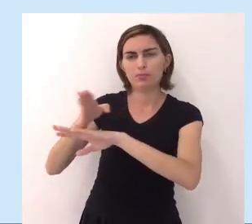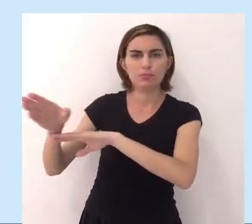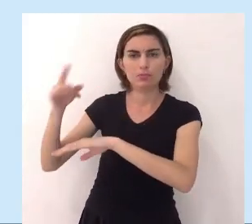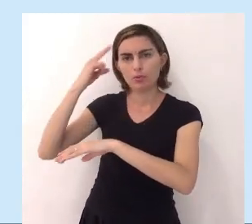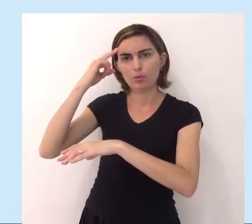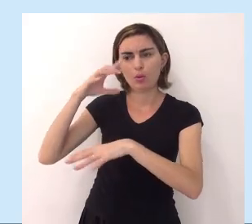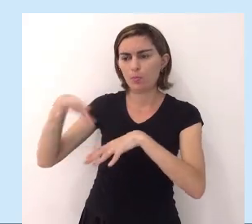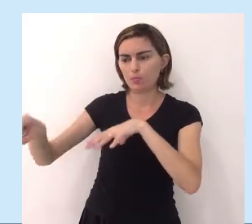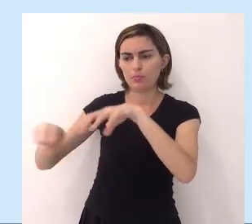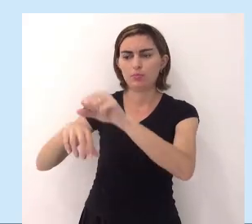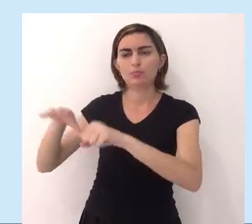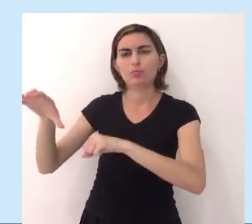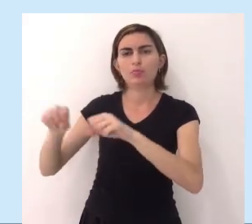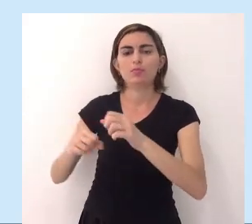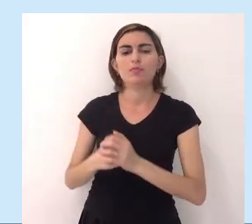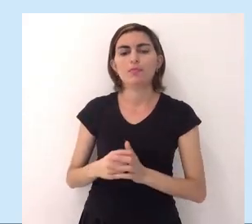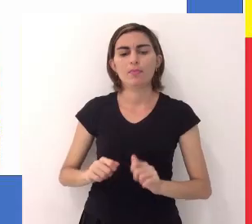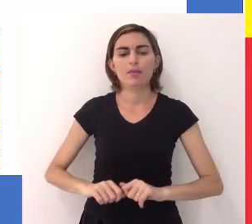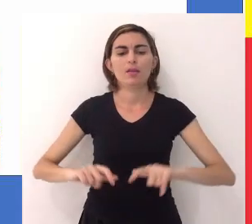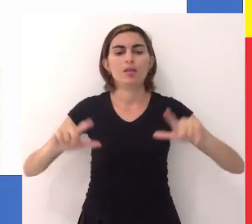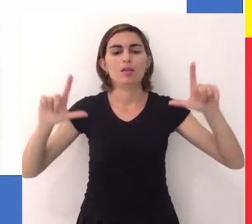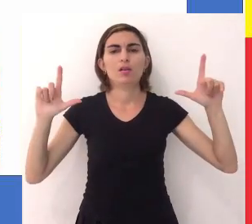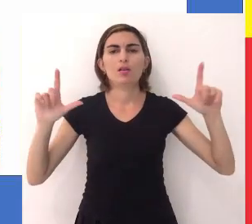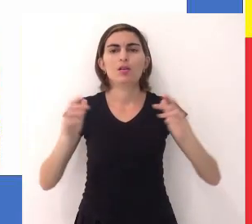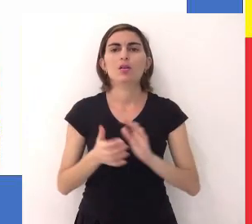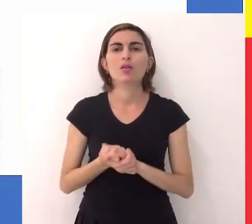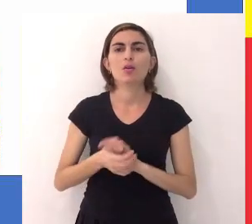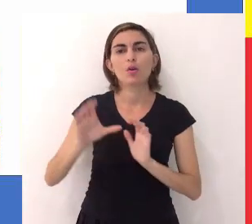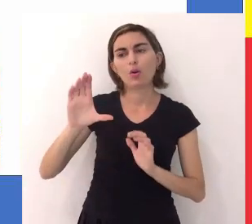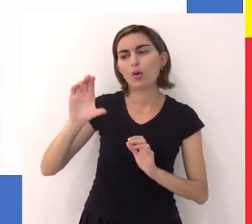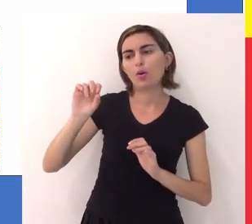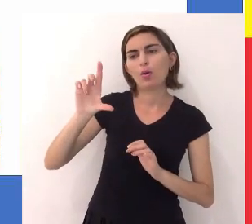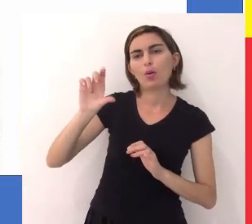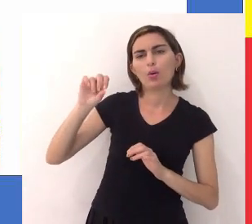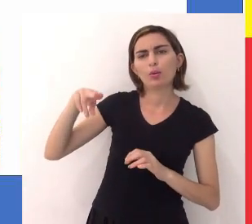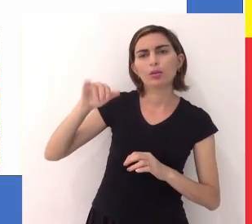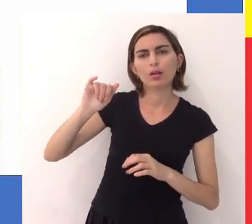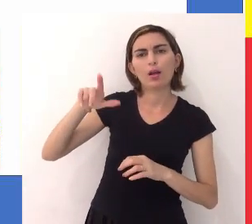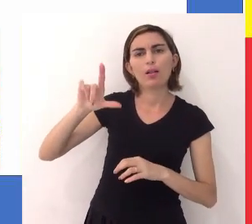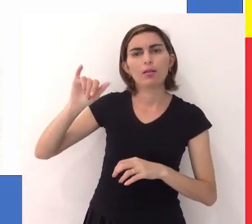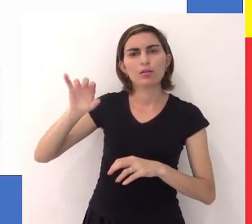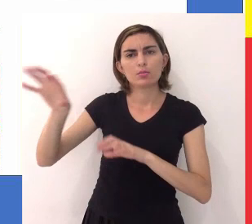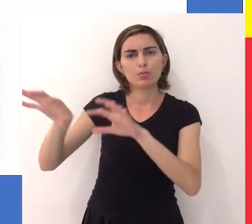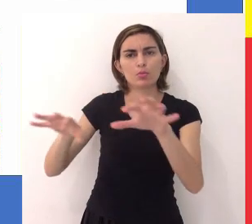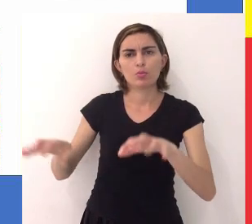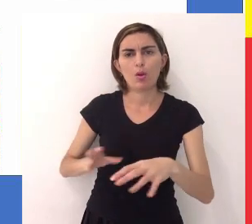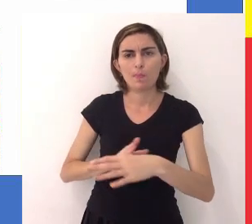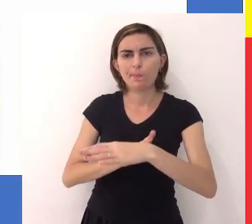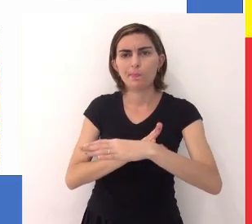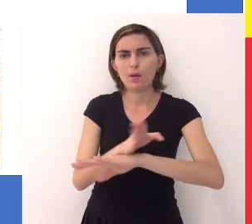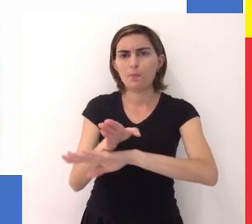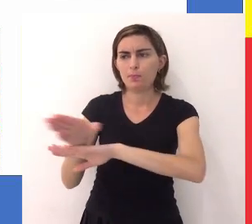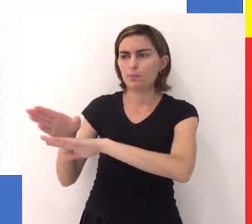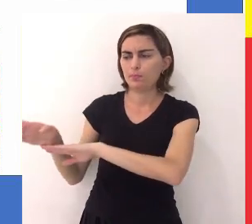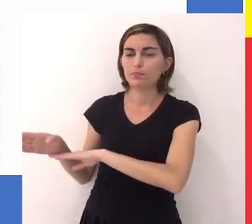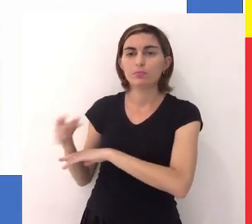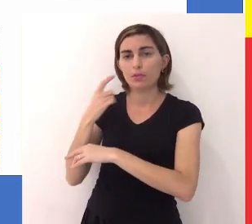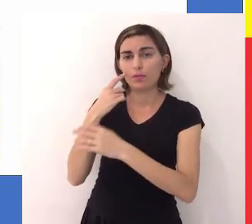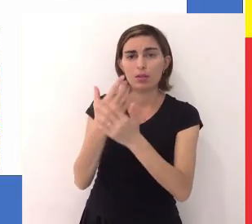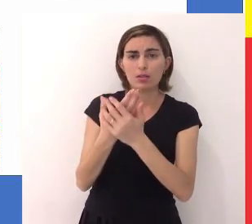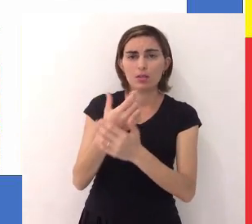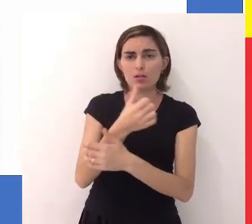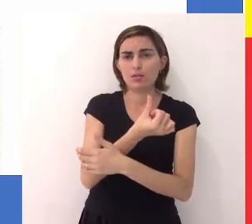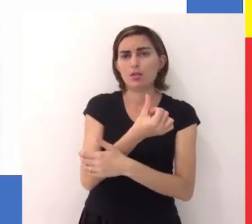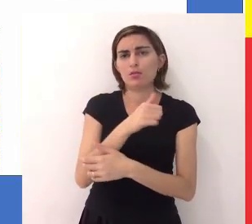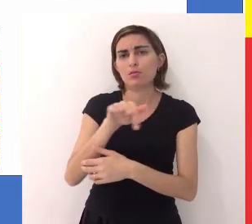lógica do colonialismo. Observa na tela. O colonialismo, a gente tem umas ideias que a gente observou também nas aulas 5 e